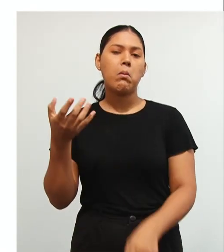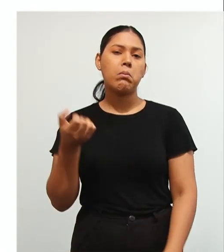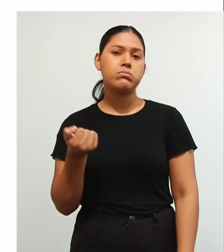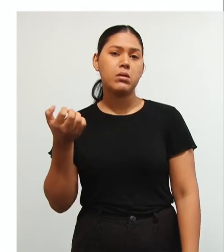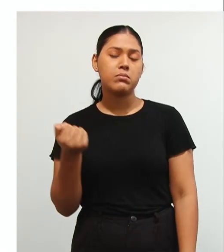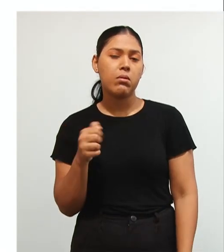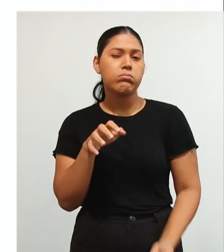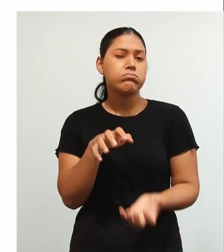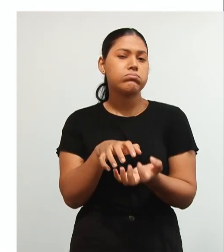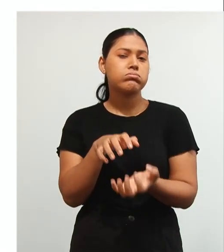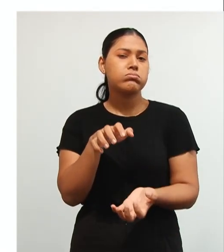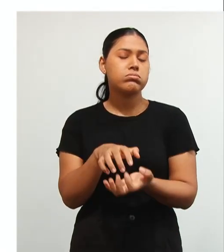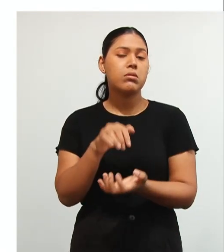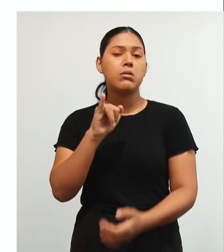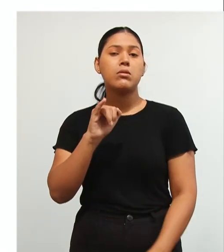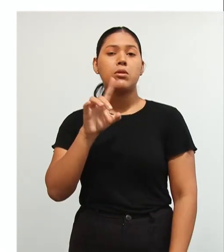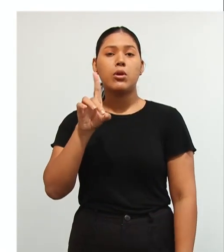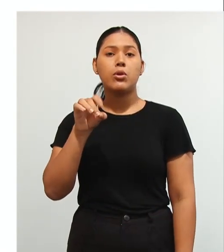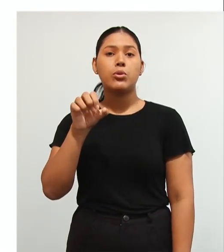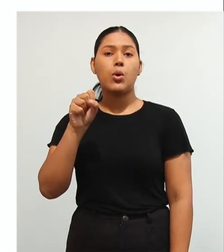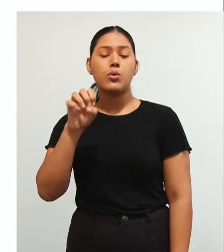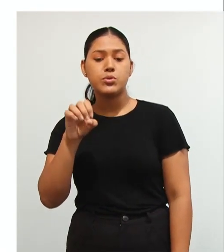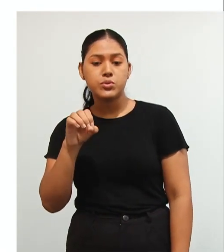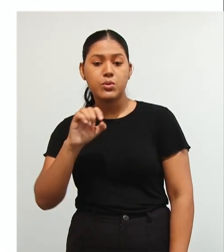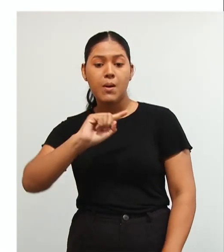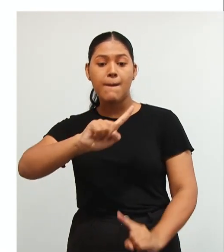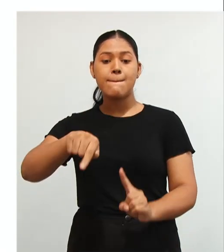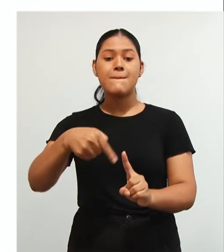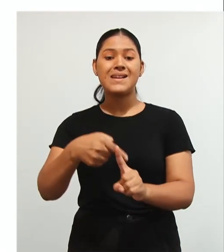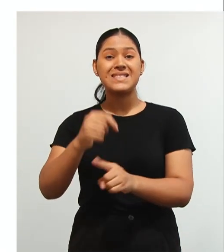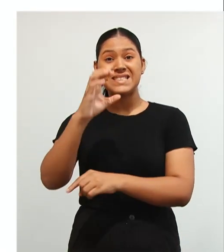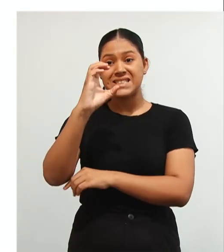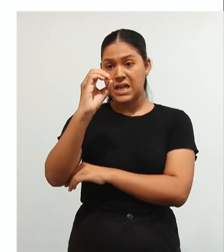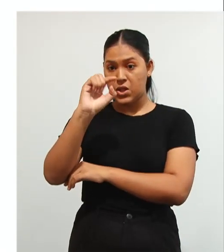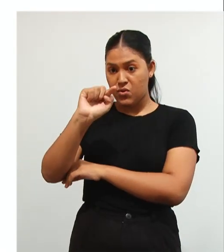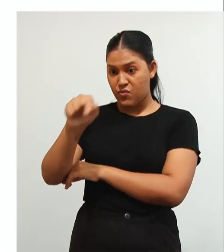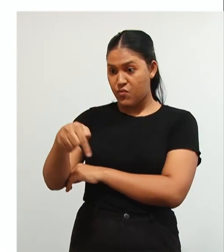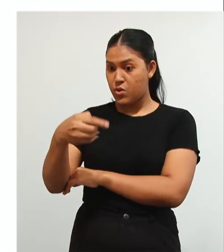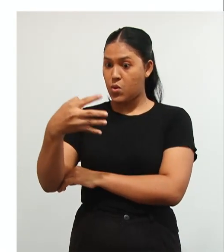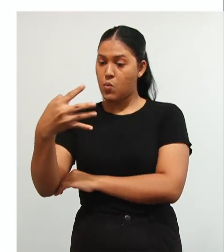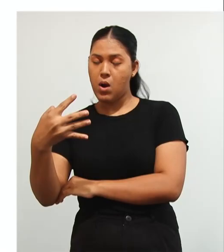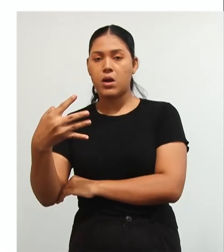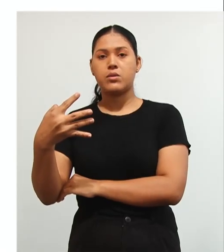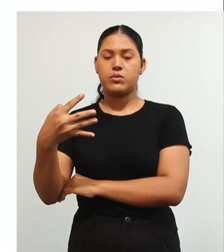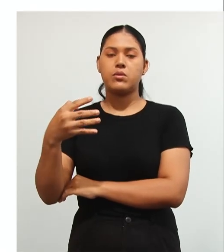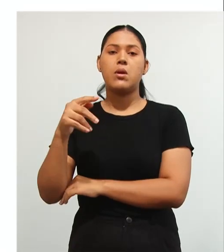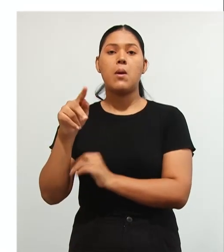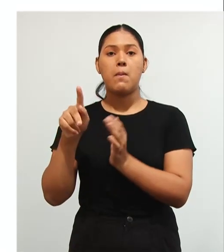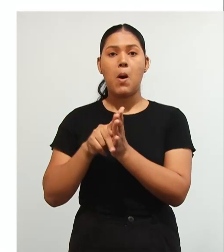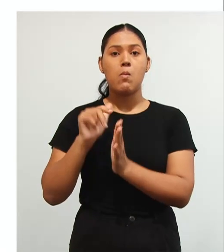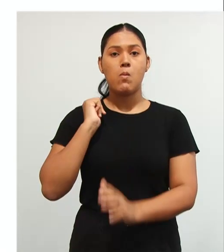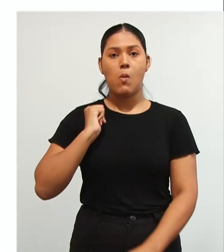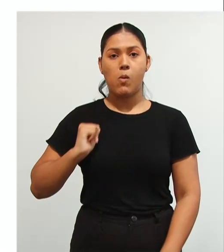aí 0,4 bilhões para o Bolsa Família, além do somatório de algumas outras despesas.